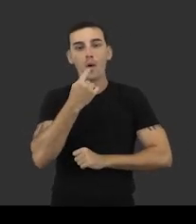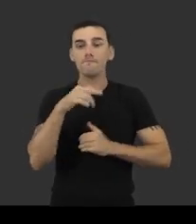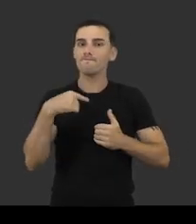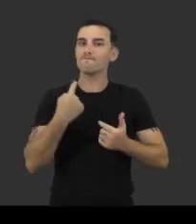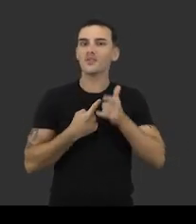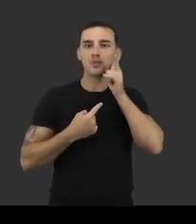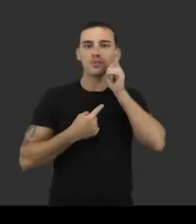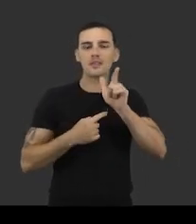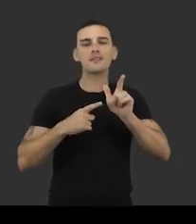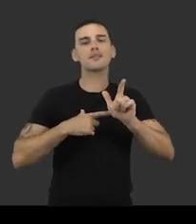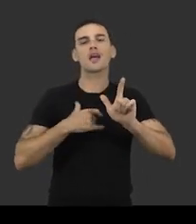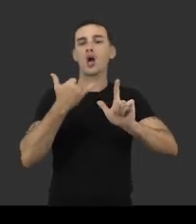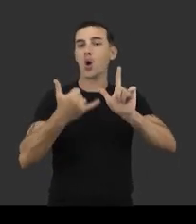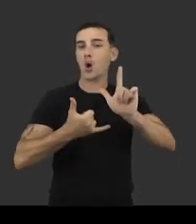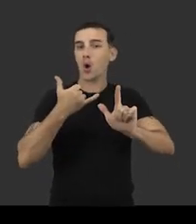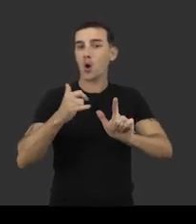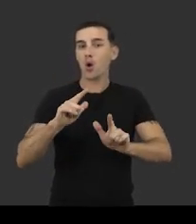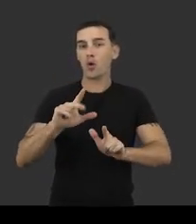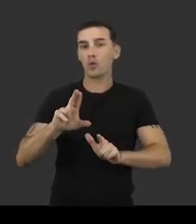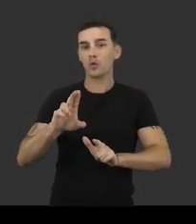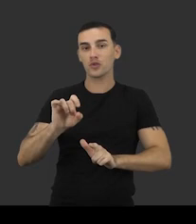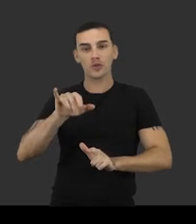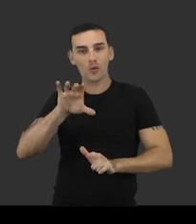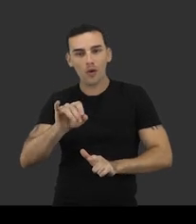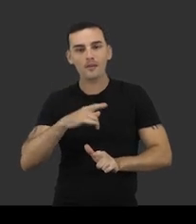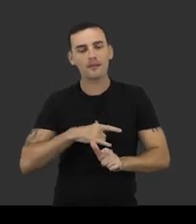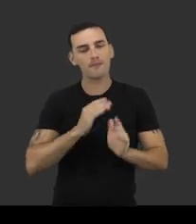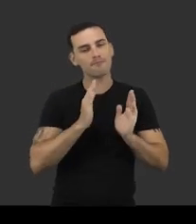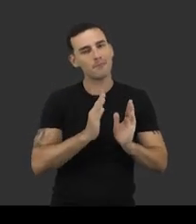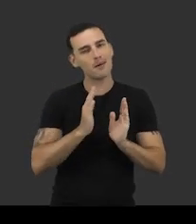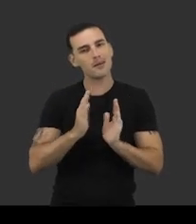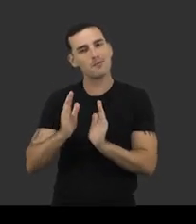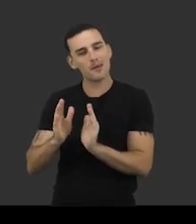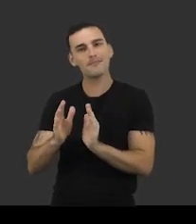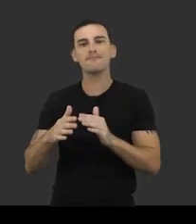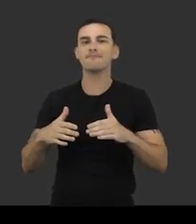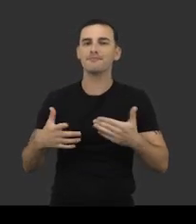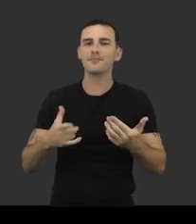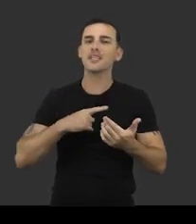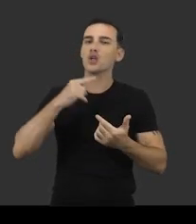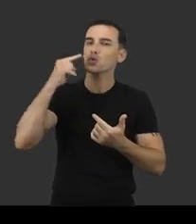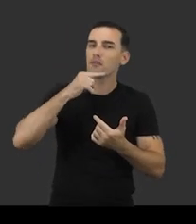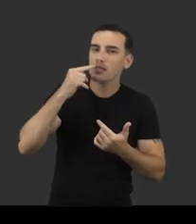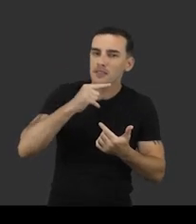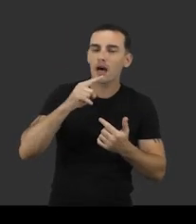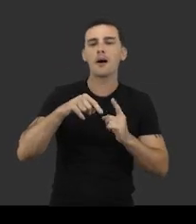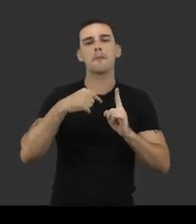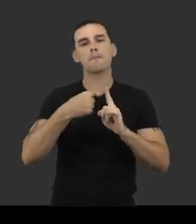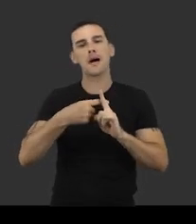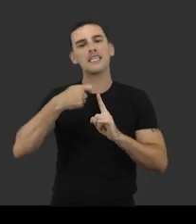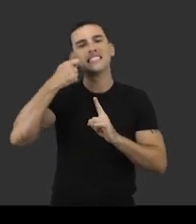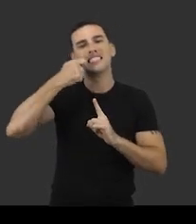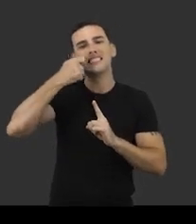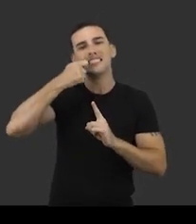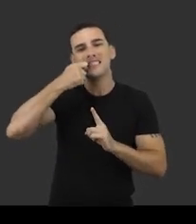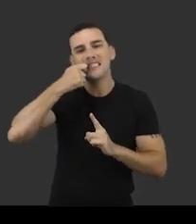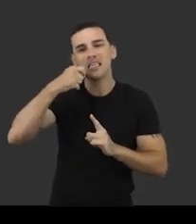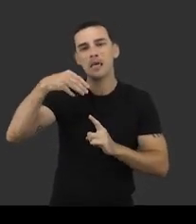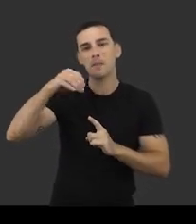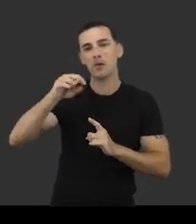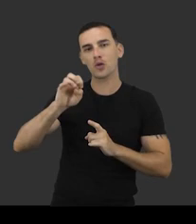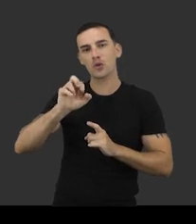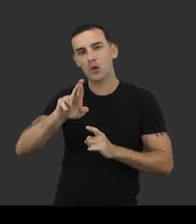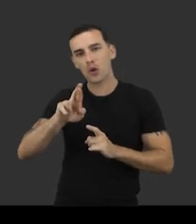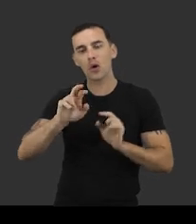pudesse trabalhar o lúdico, o passo a passo e não sei o que e tal, e a escovação, o motor, o baixa